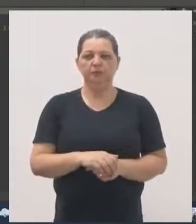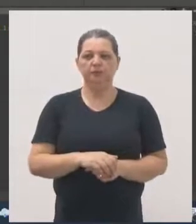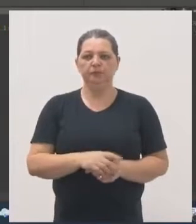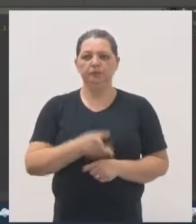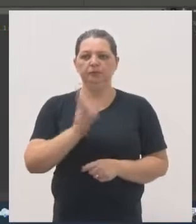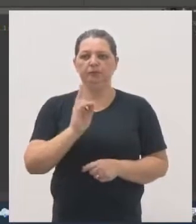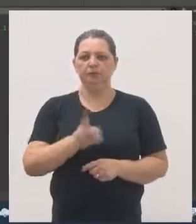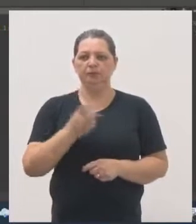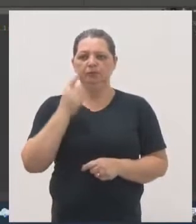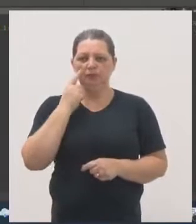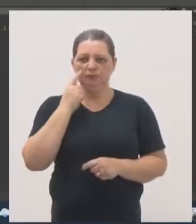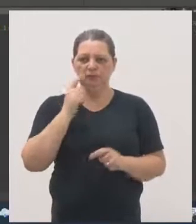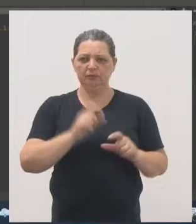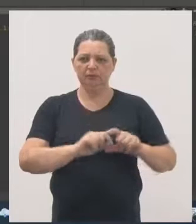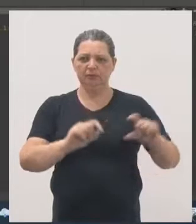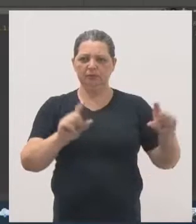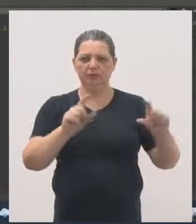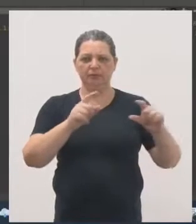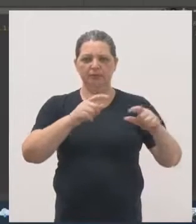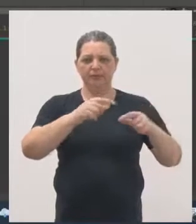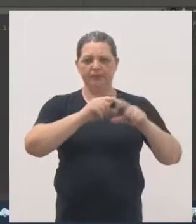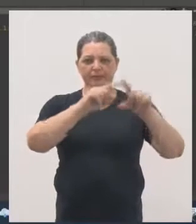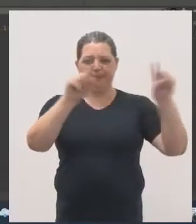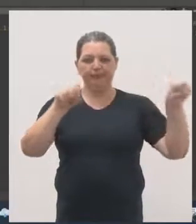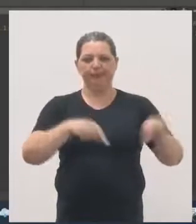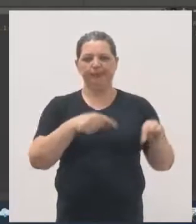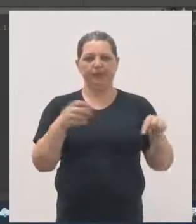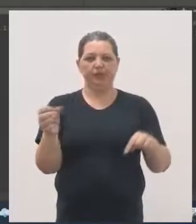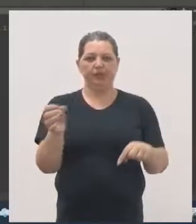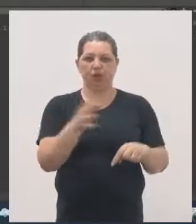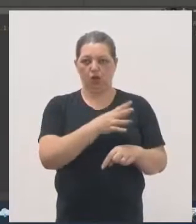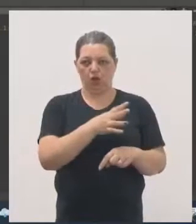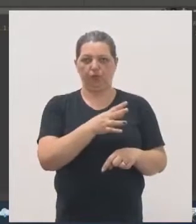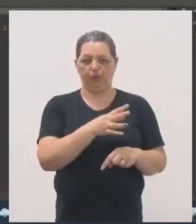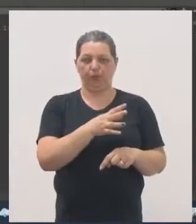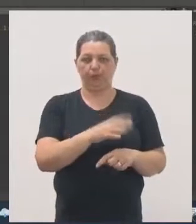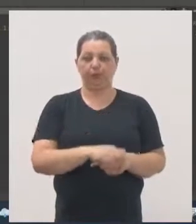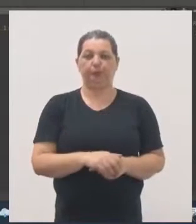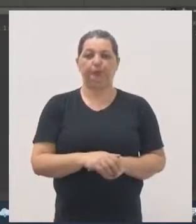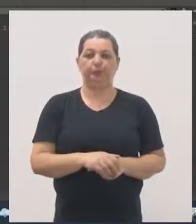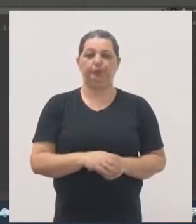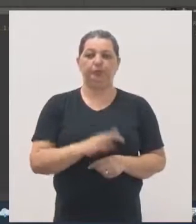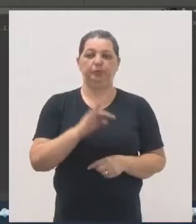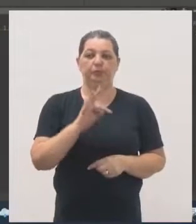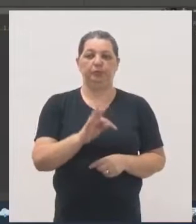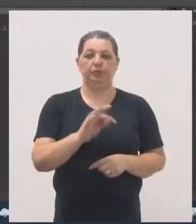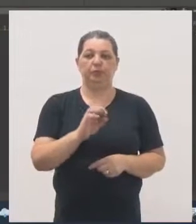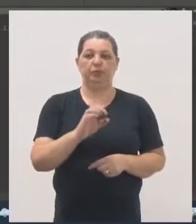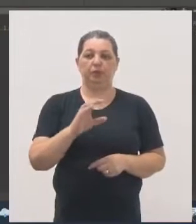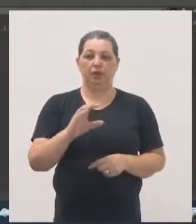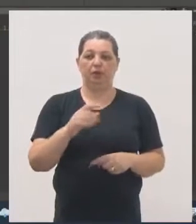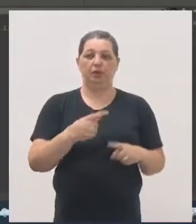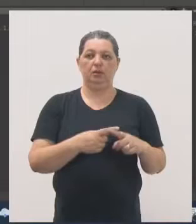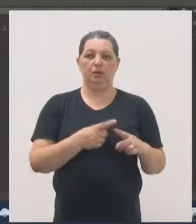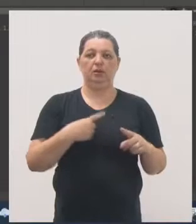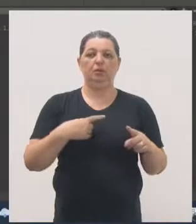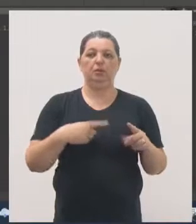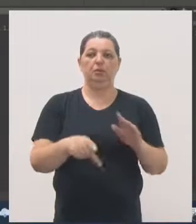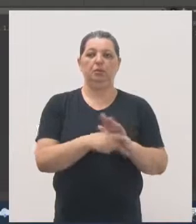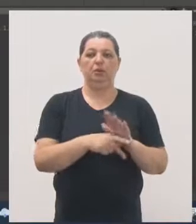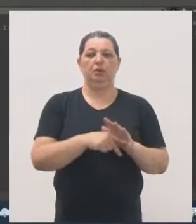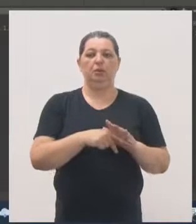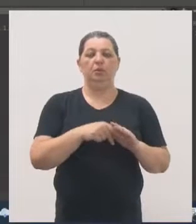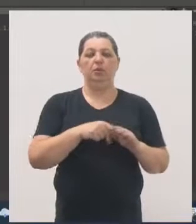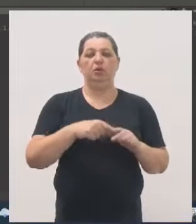que vocês inserirem uma nova track, ela vai aparecendo aqui, ó. Então, os controles são